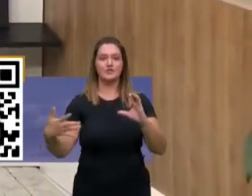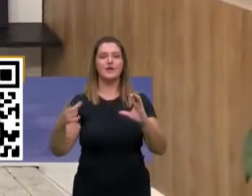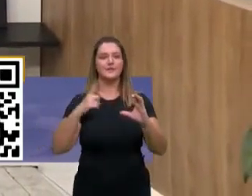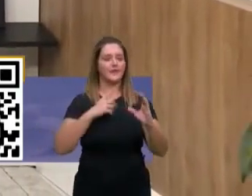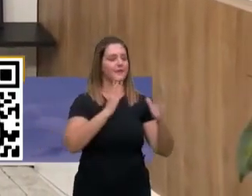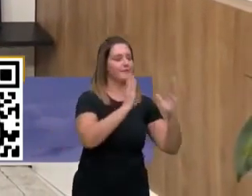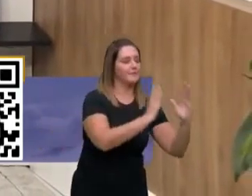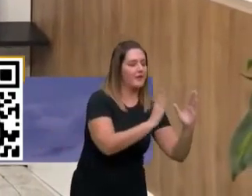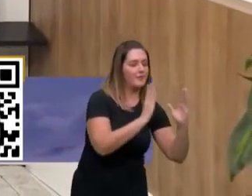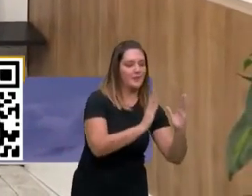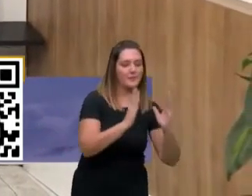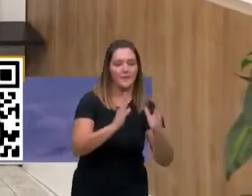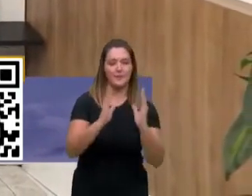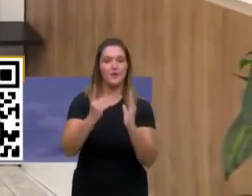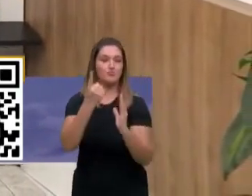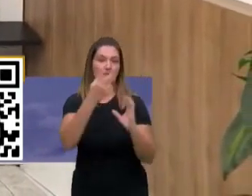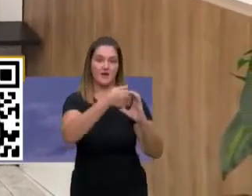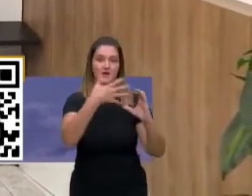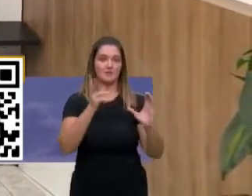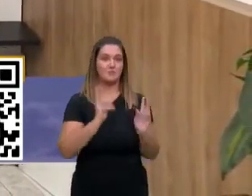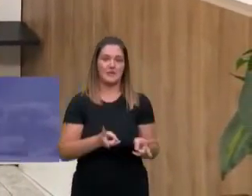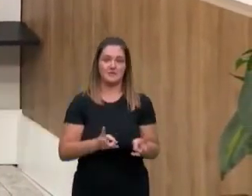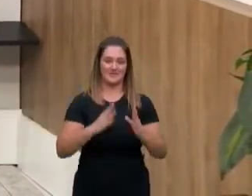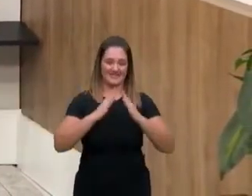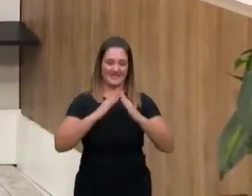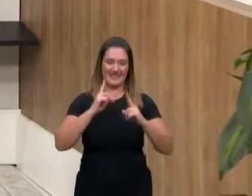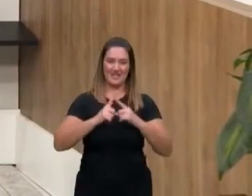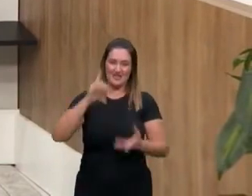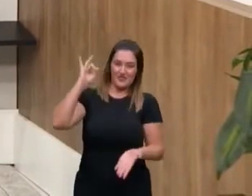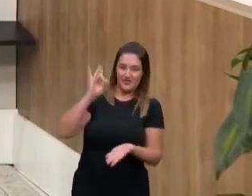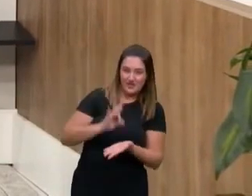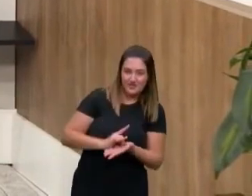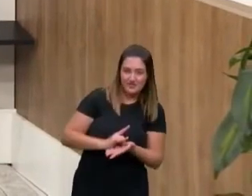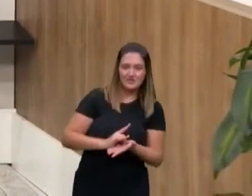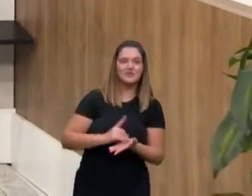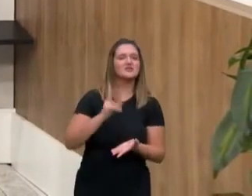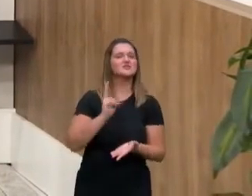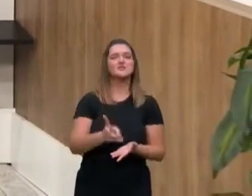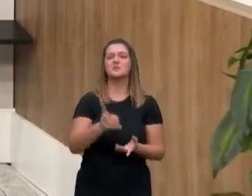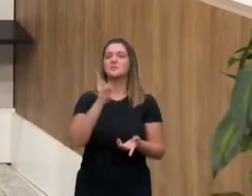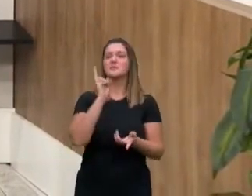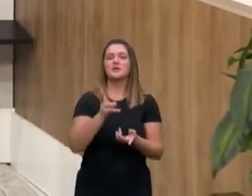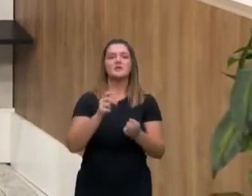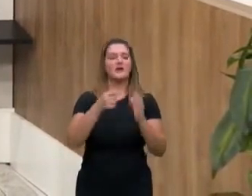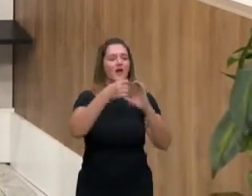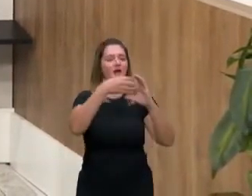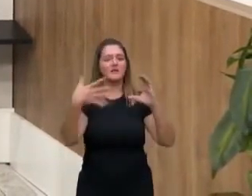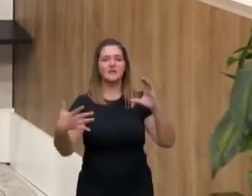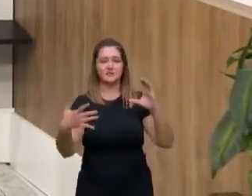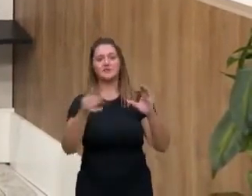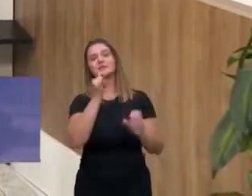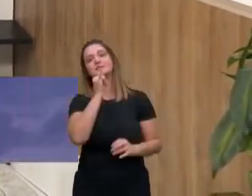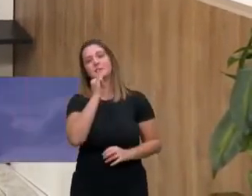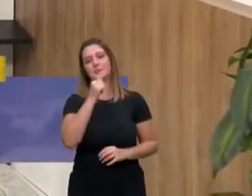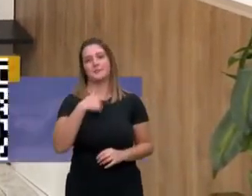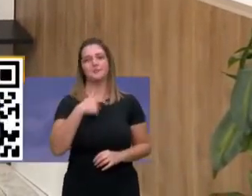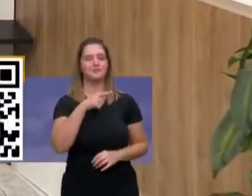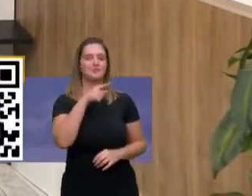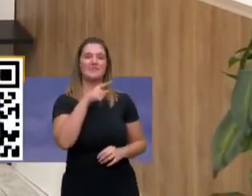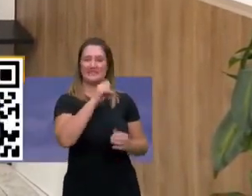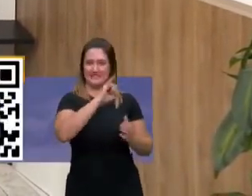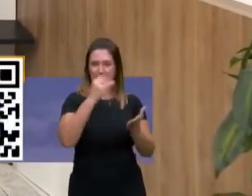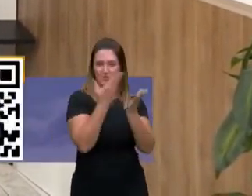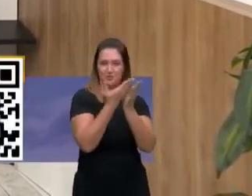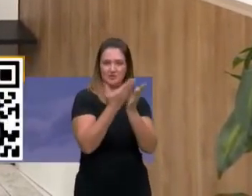tempo, em todos os séculos. A igreja verdadeira sempre teve características claras e básicas. Por exemplo, se você for